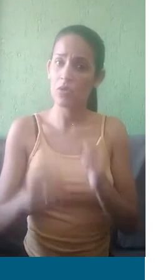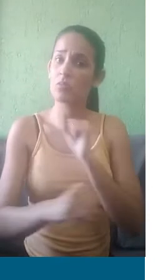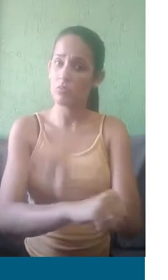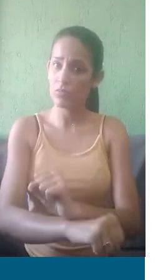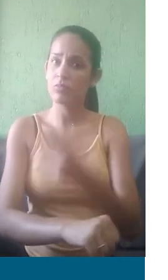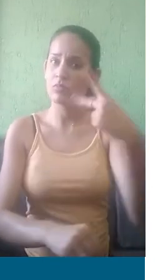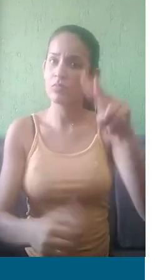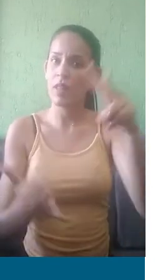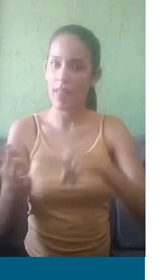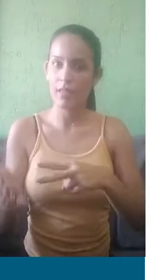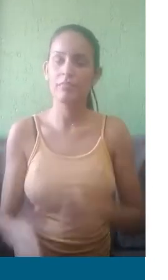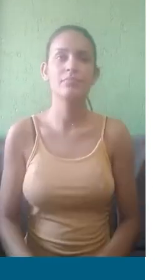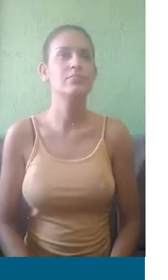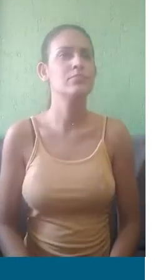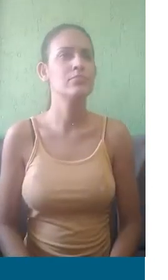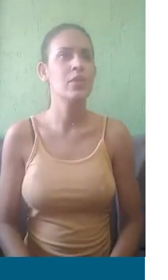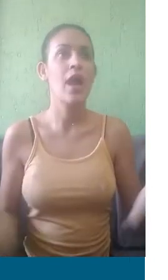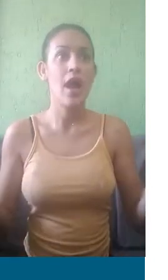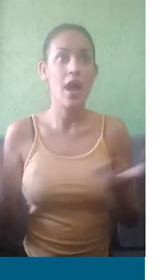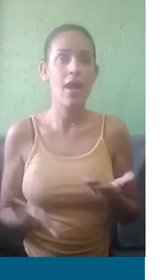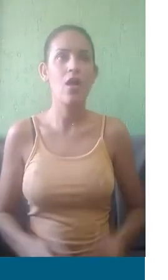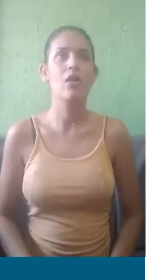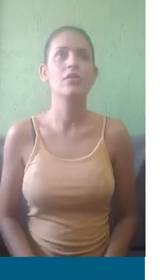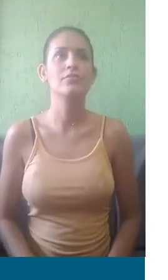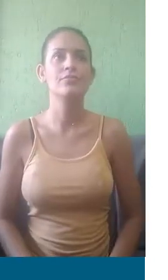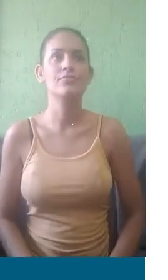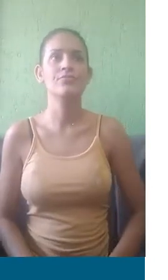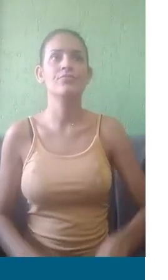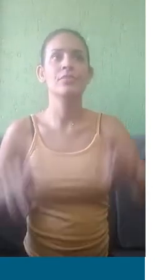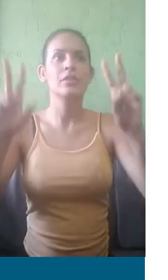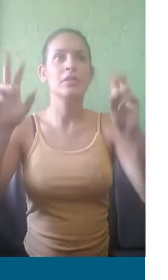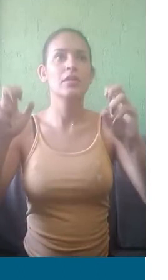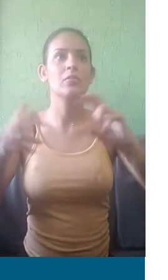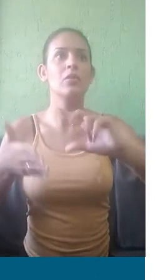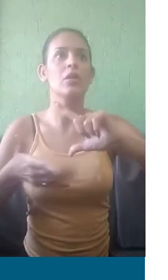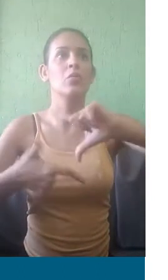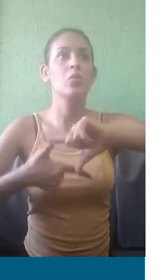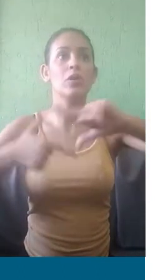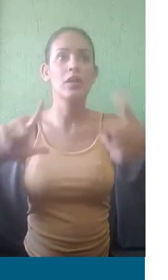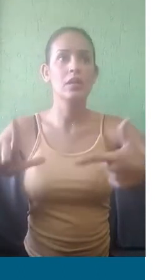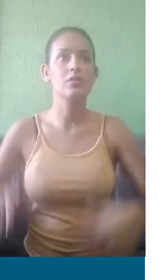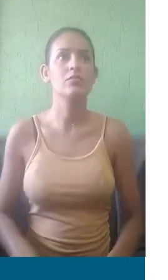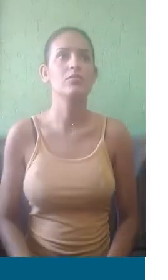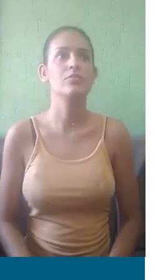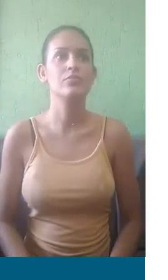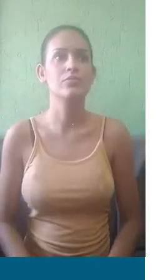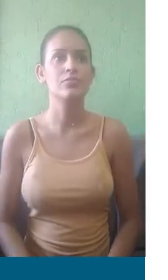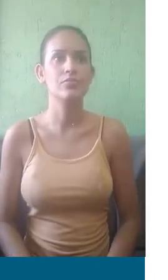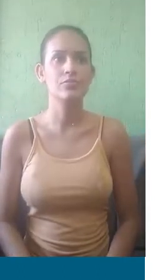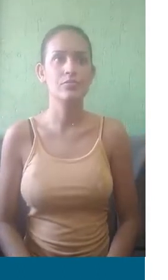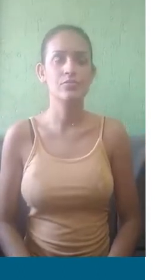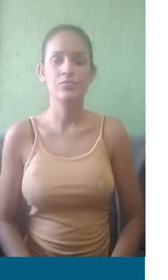a uma questão de 2017 sobre o modernismo, com um poema de Murilo Mendes, O Farrista. Quando o